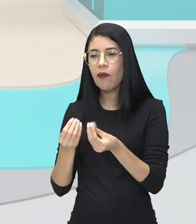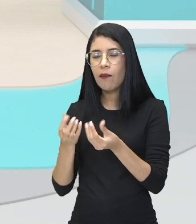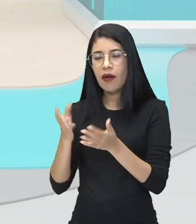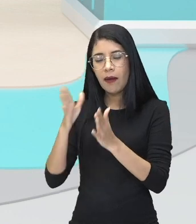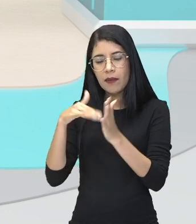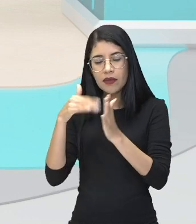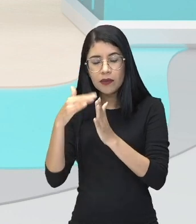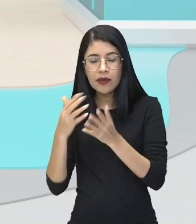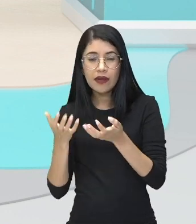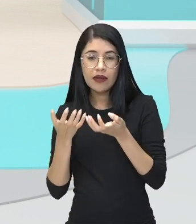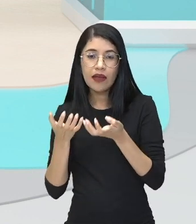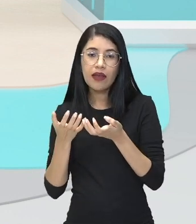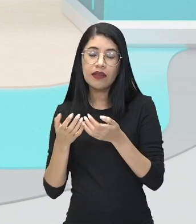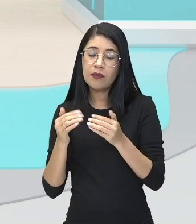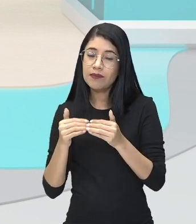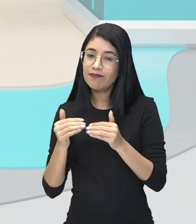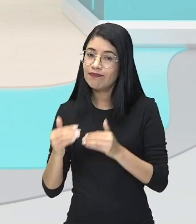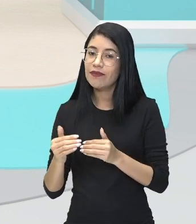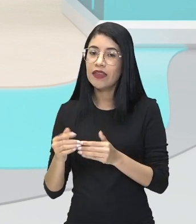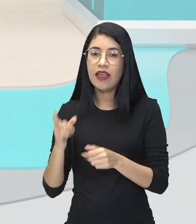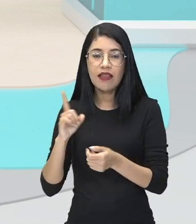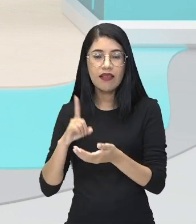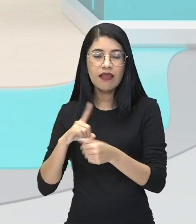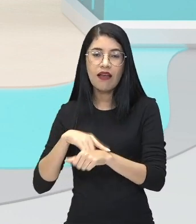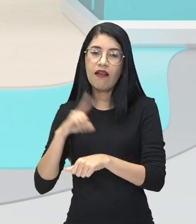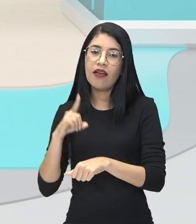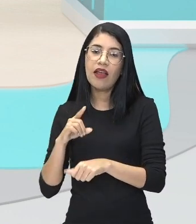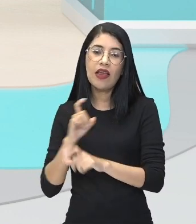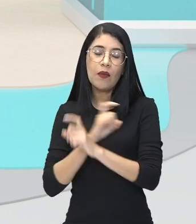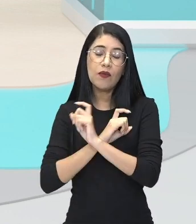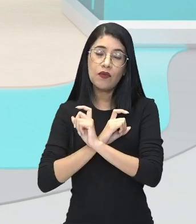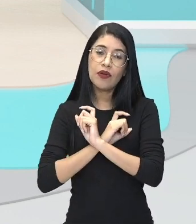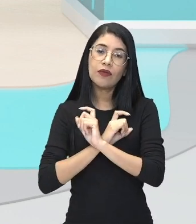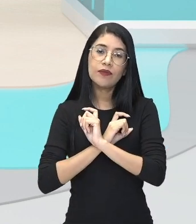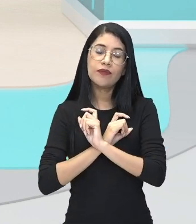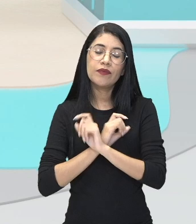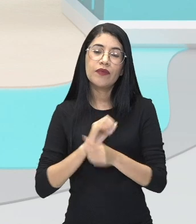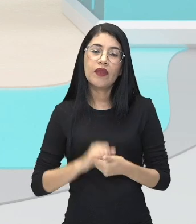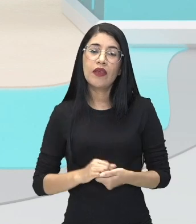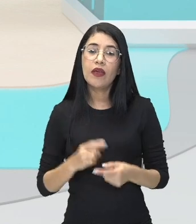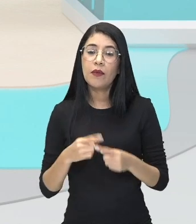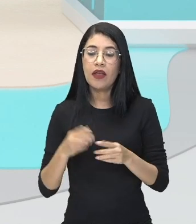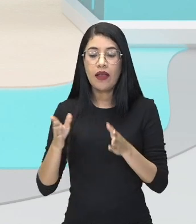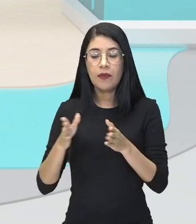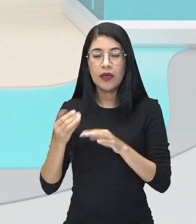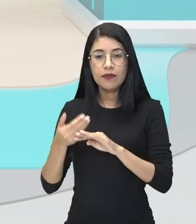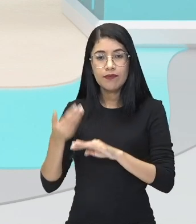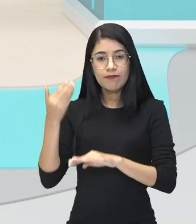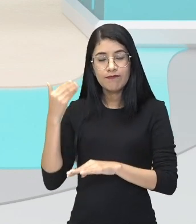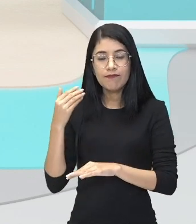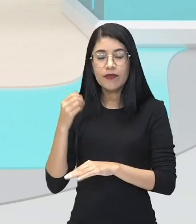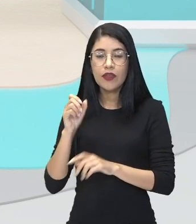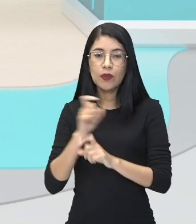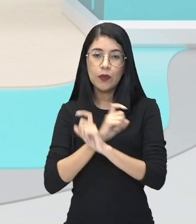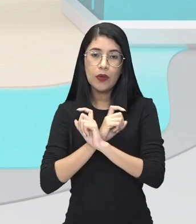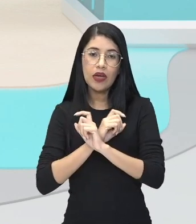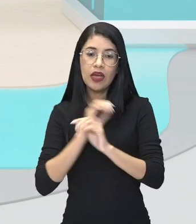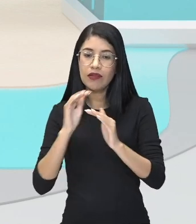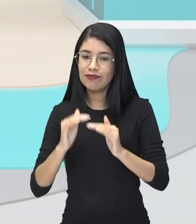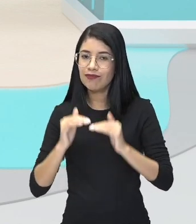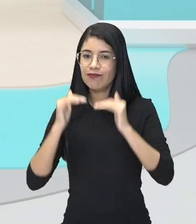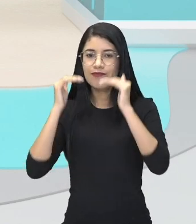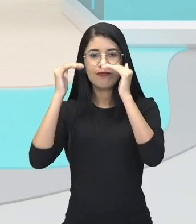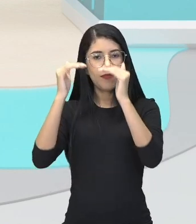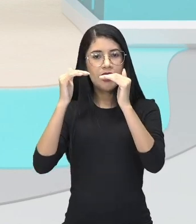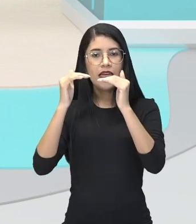pintura, nesse momento quem decide é o faraó. Porque o faraó, no período do Egito Antigo, ele era o Deus supremo, ele